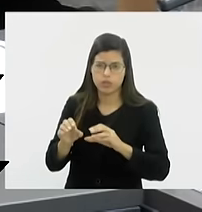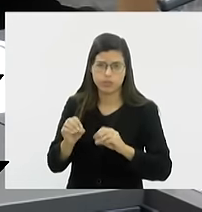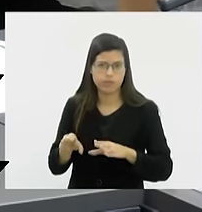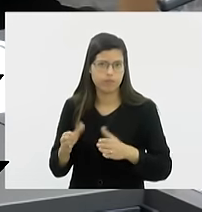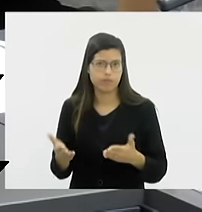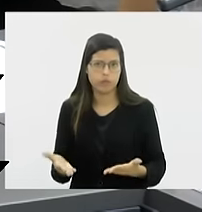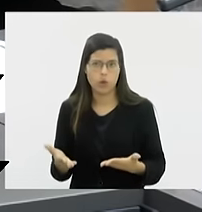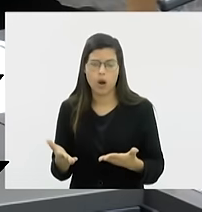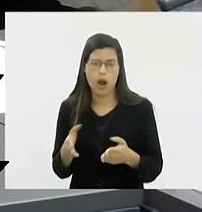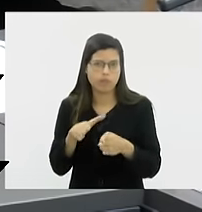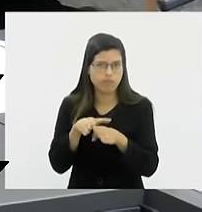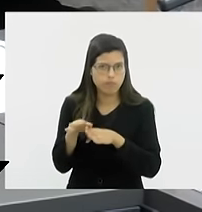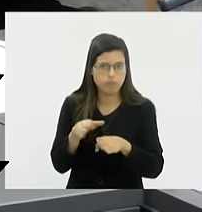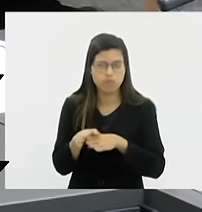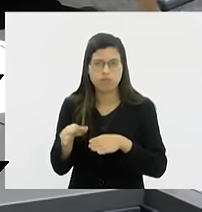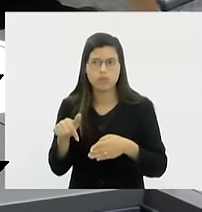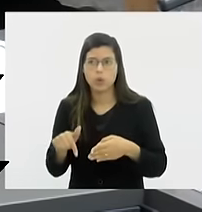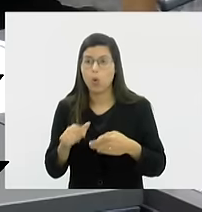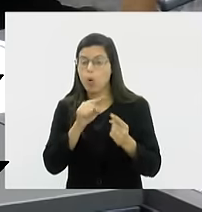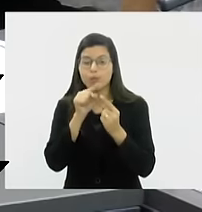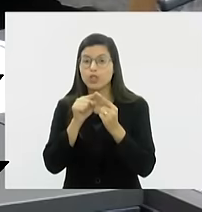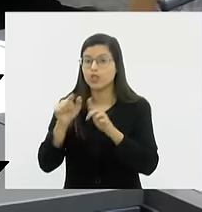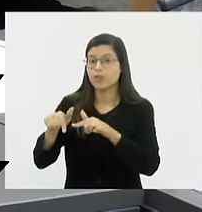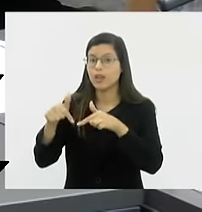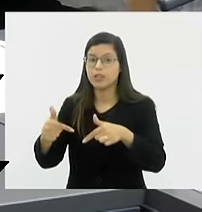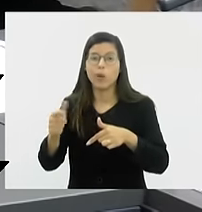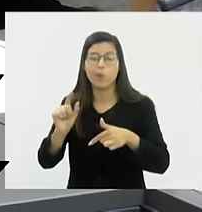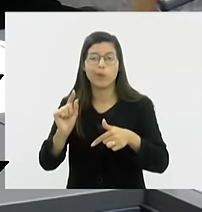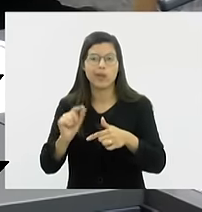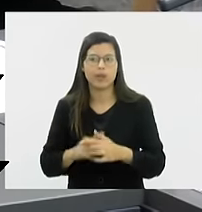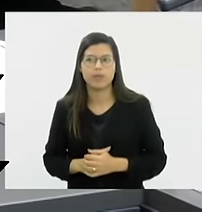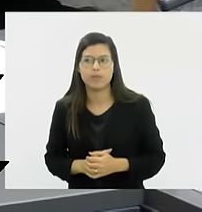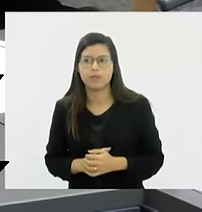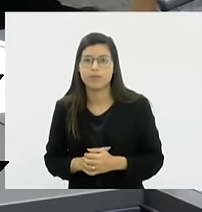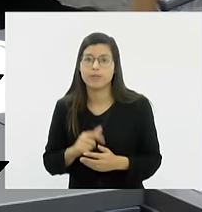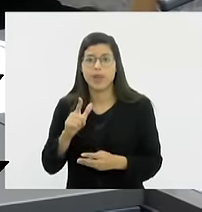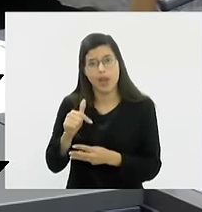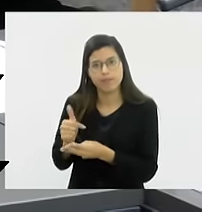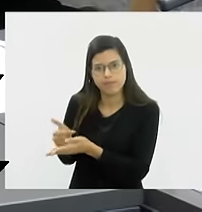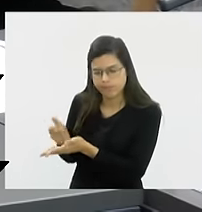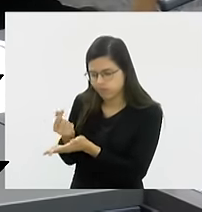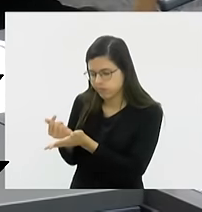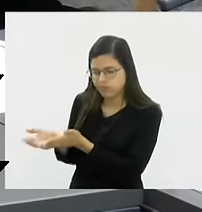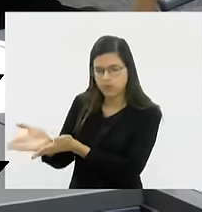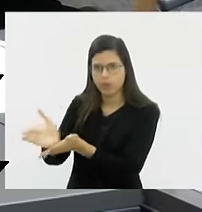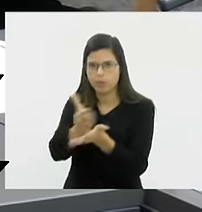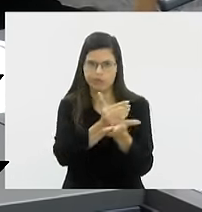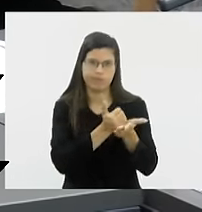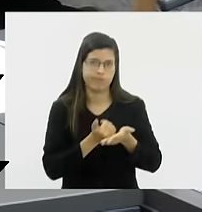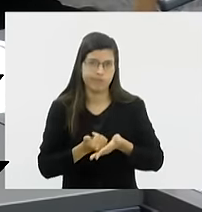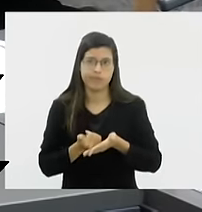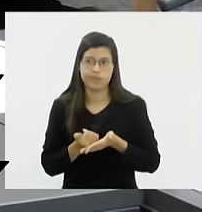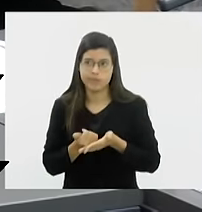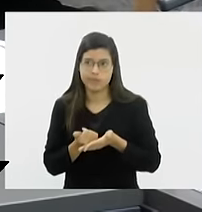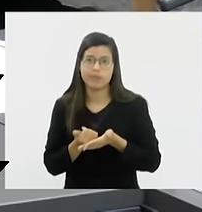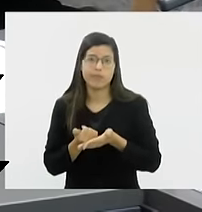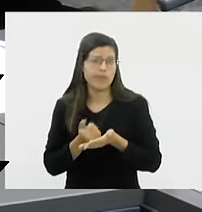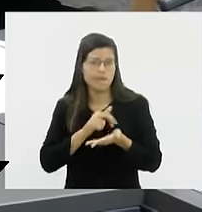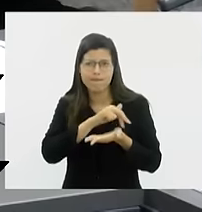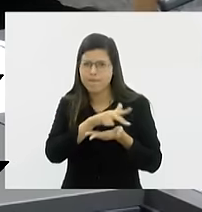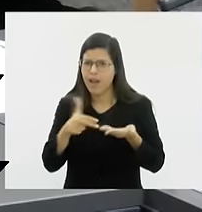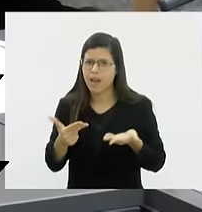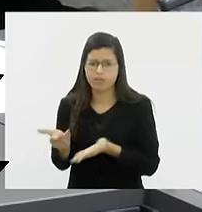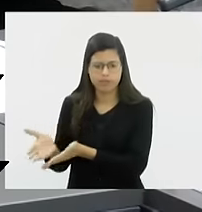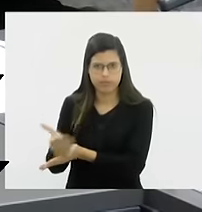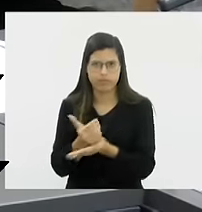de ensinar. O único intuito dessas operações, deputado Sildino, é arrecadar. Arrecadar. E arrecada no varejo. Porque, porra, a